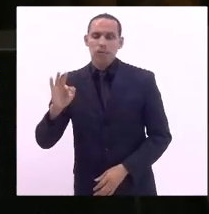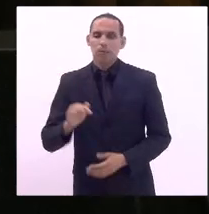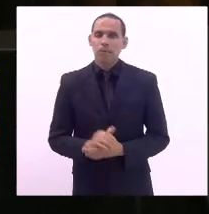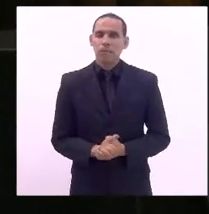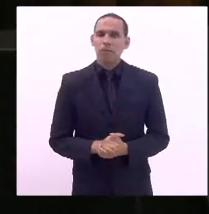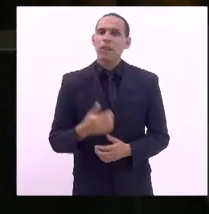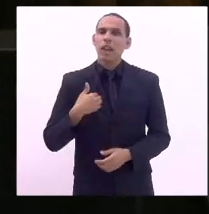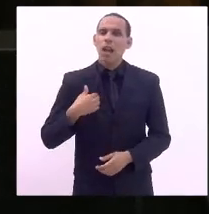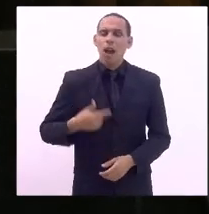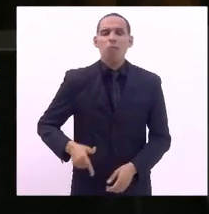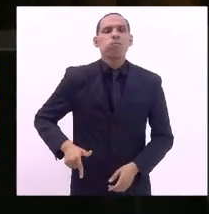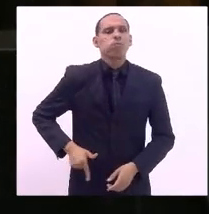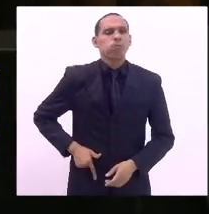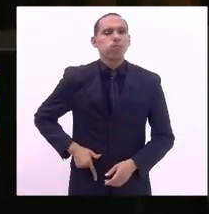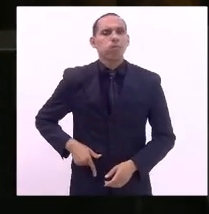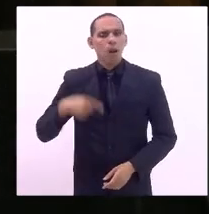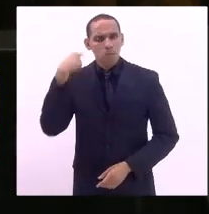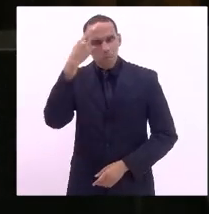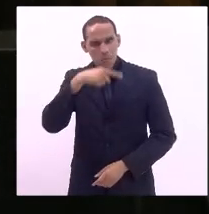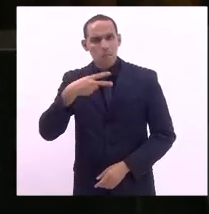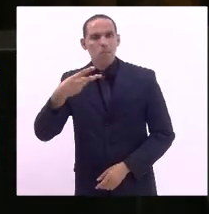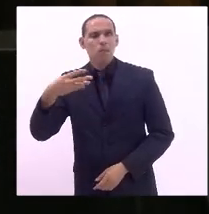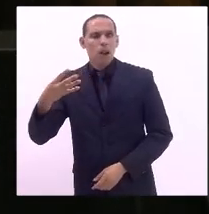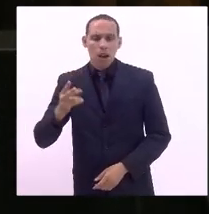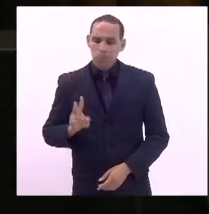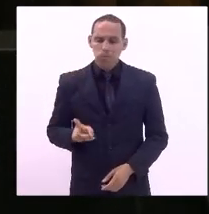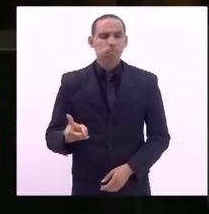ando armado 24 horas por dia,